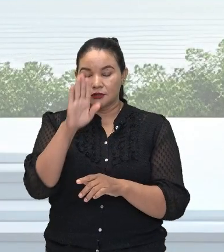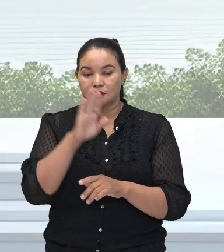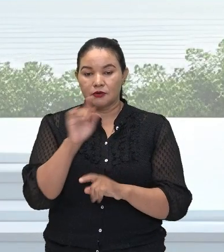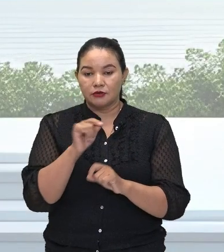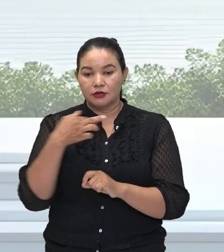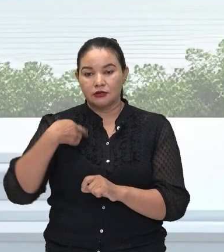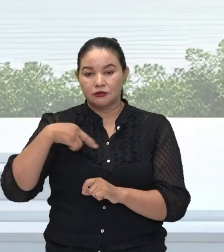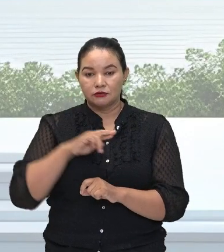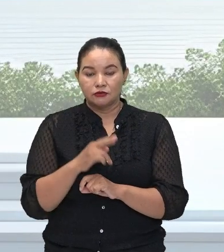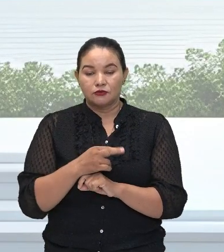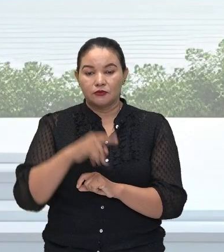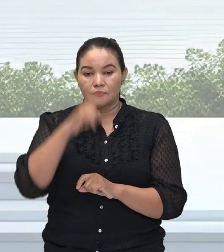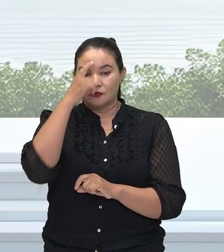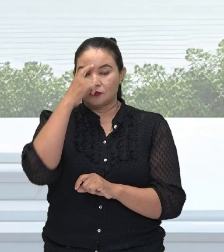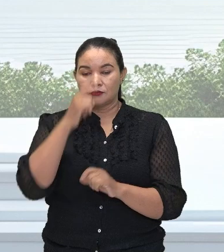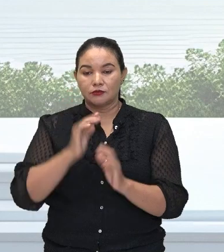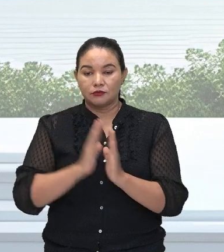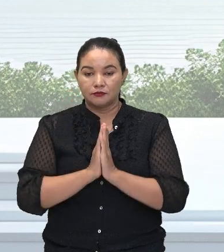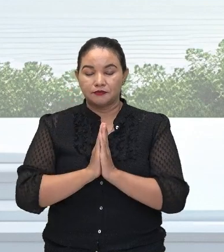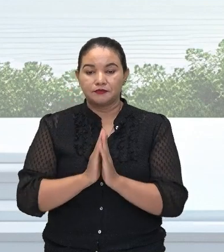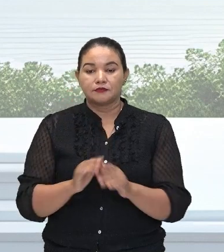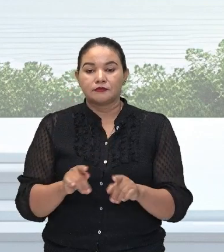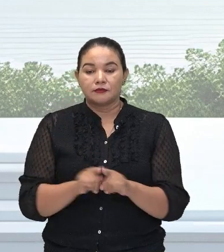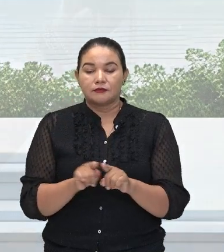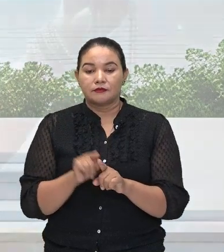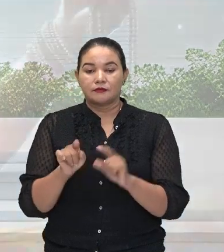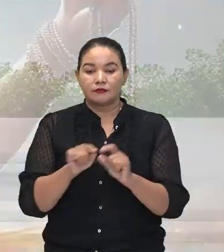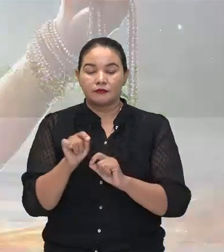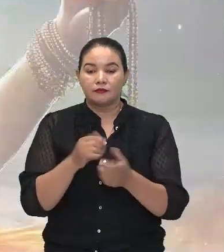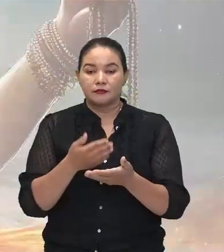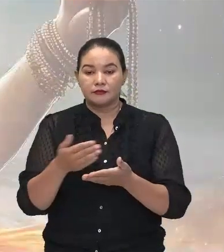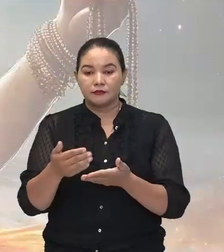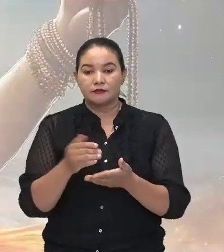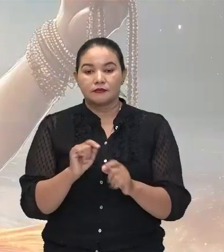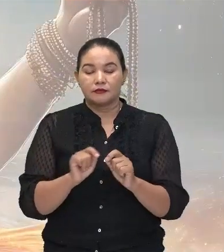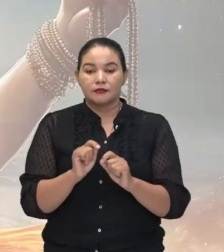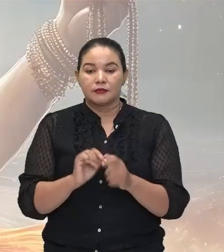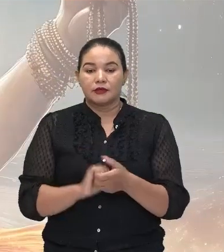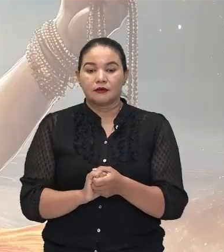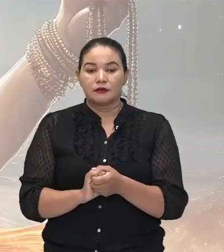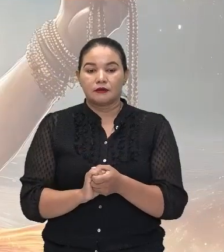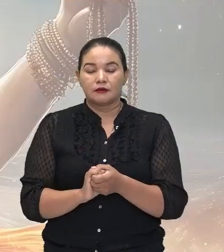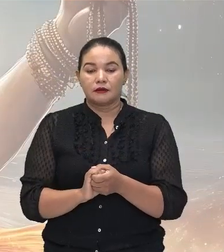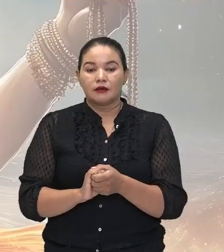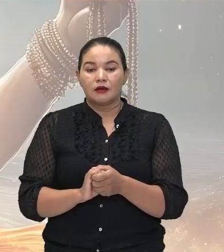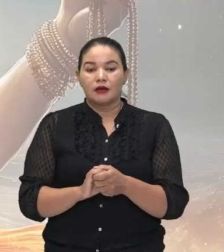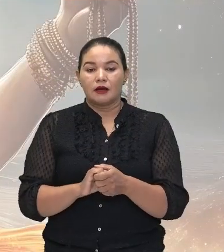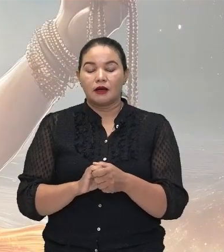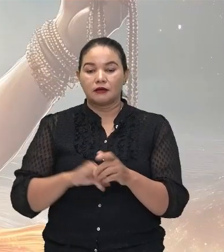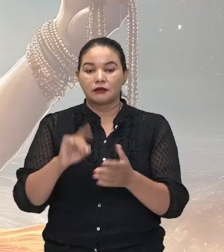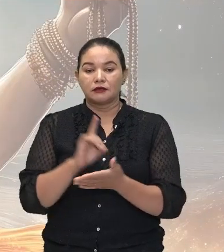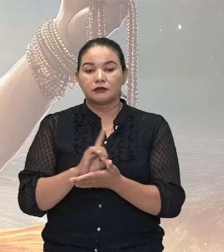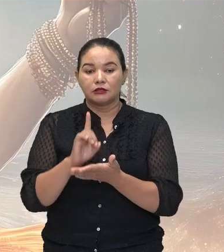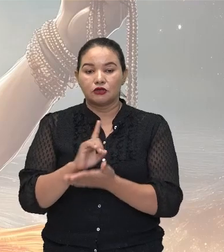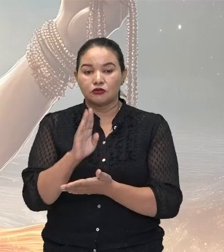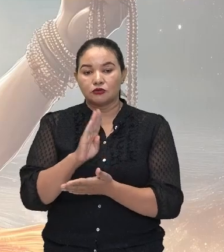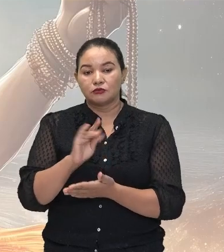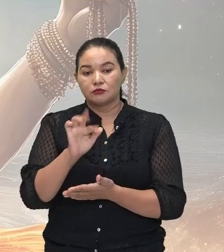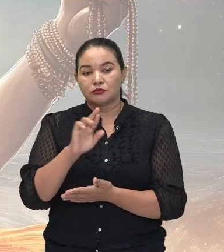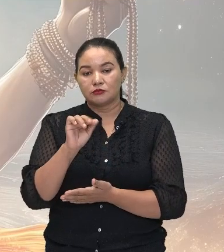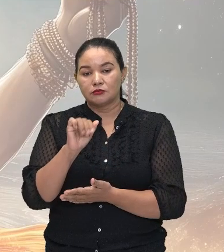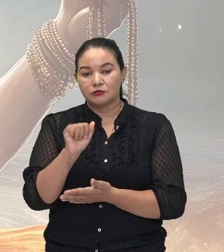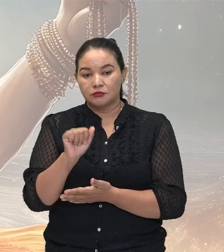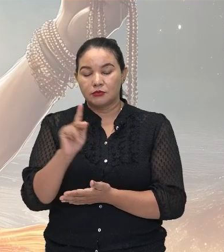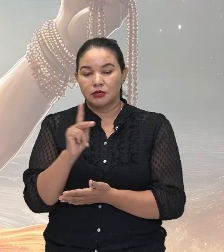é o hinduísmo, e a partir do hinduísmo e do seu Deus criador Brahma é que surgem as castas